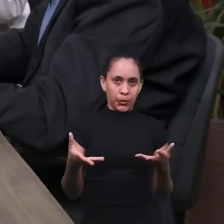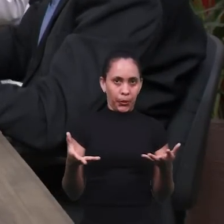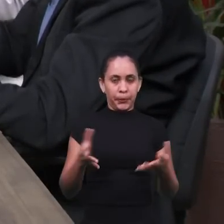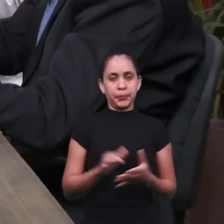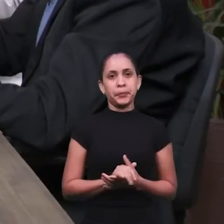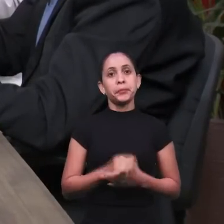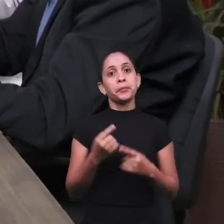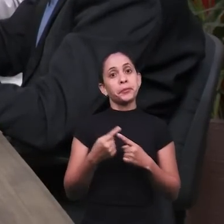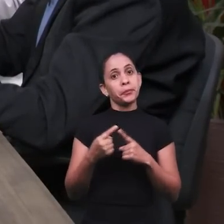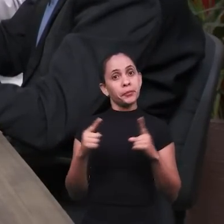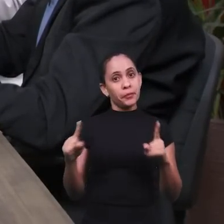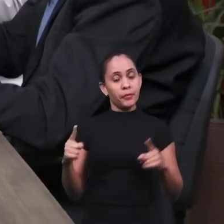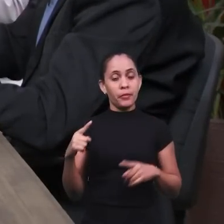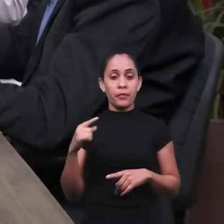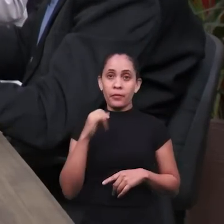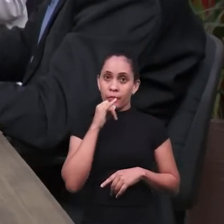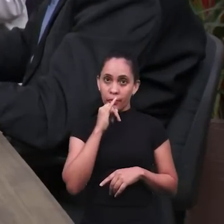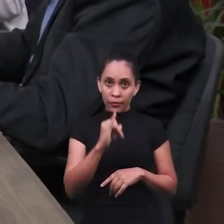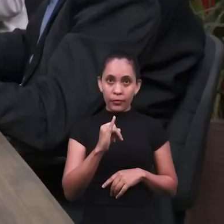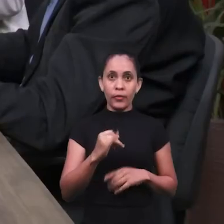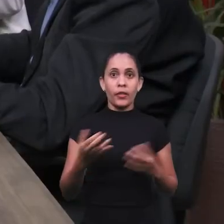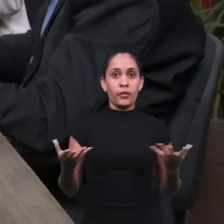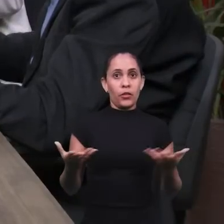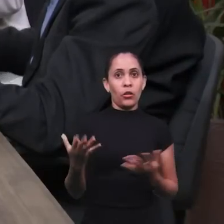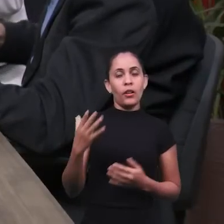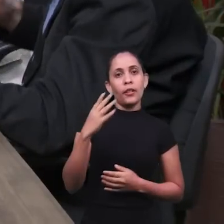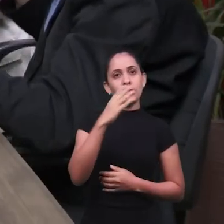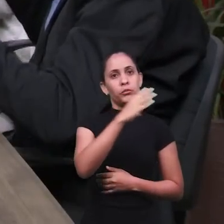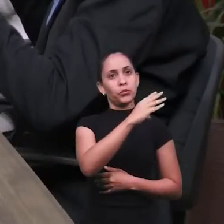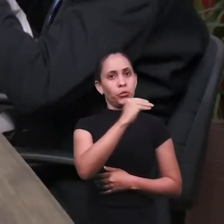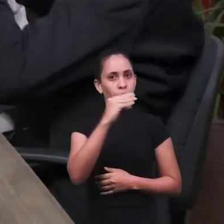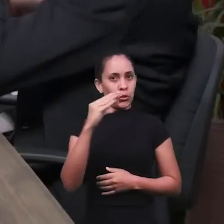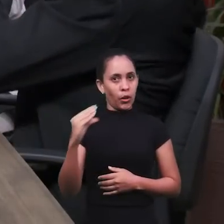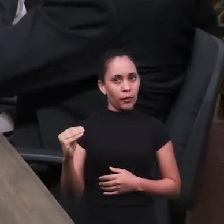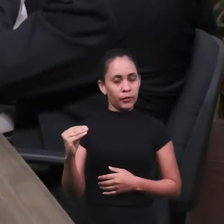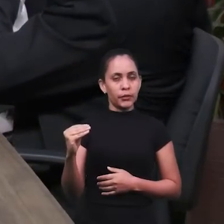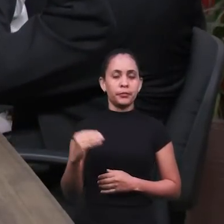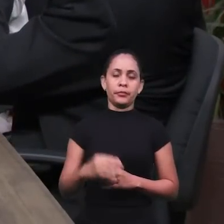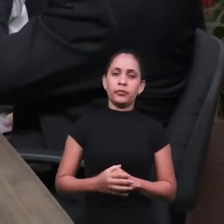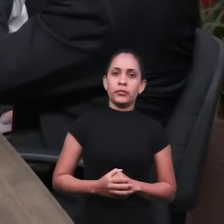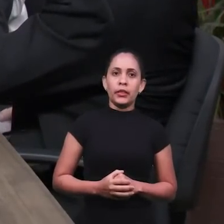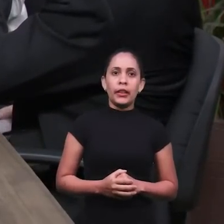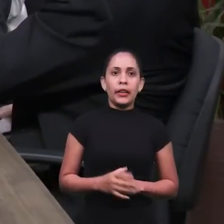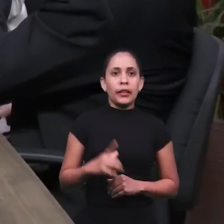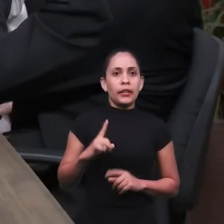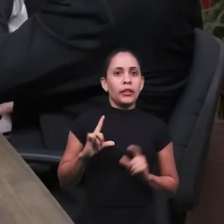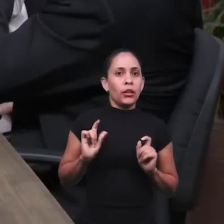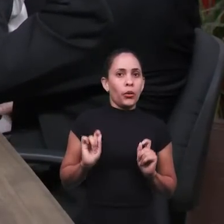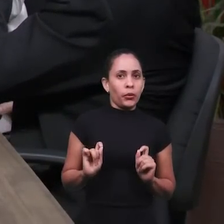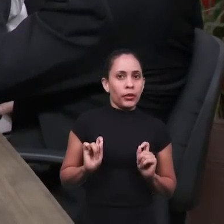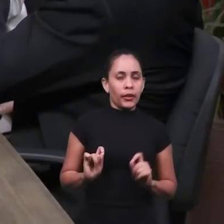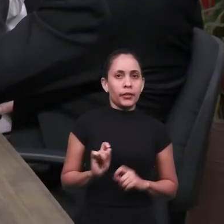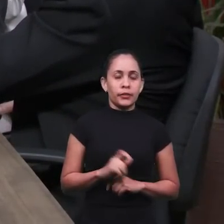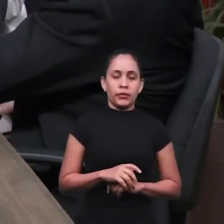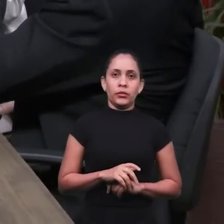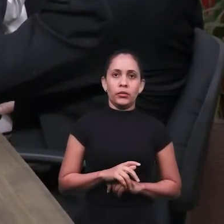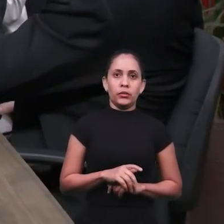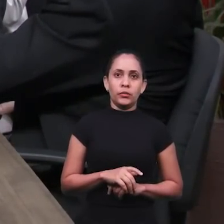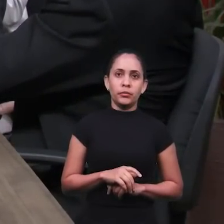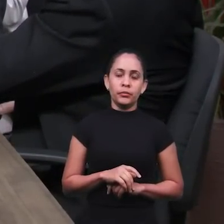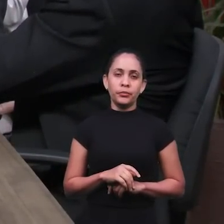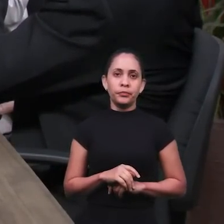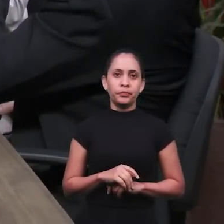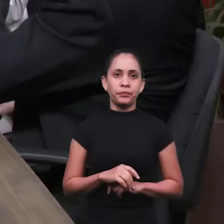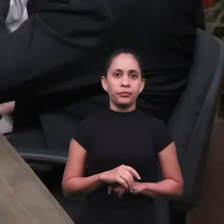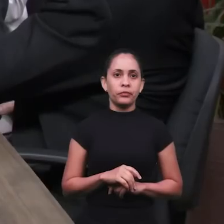específicos. Mas aí a gente vai para o ambiente universitário, que é uma fase da vida, né, onde não